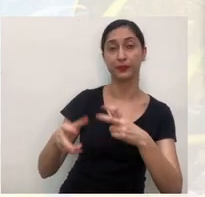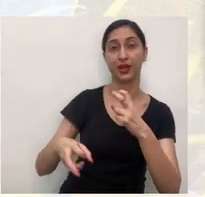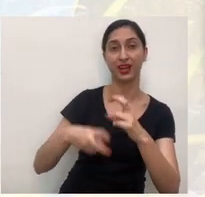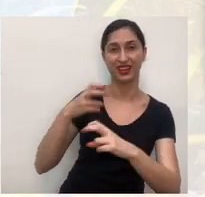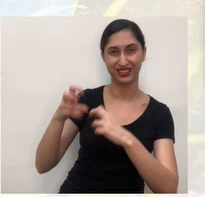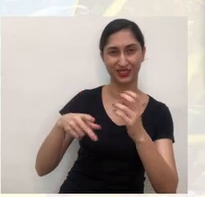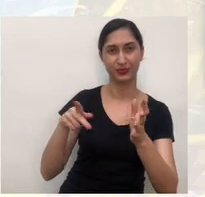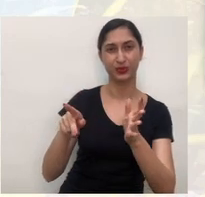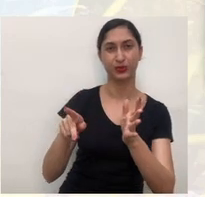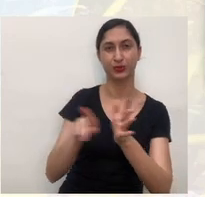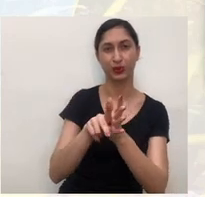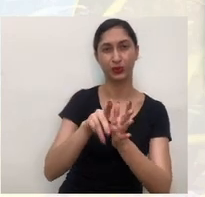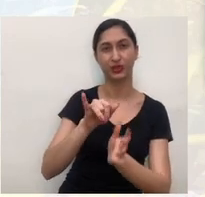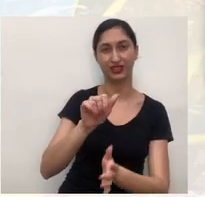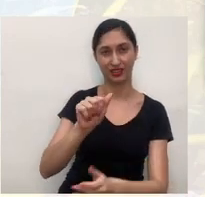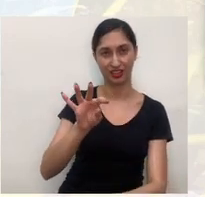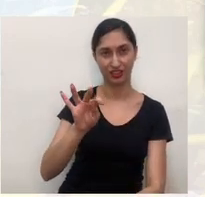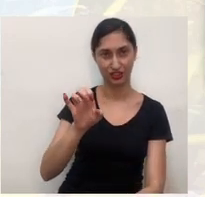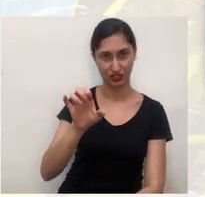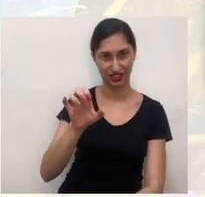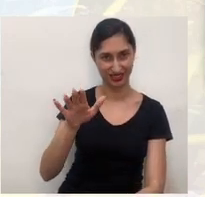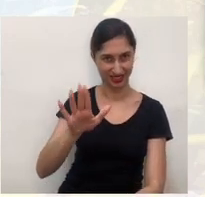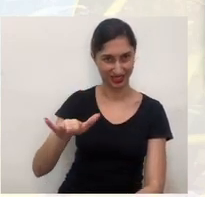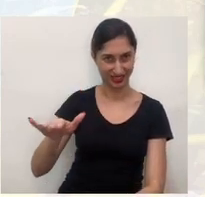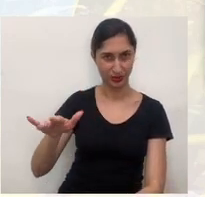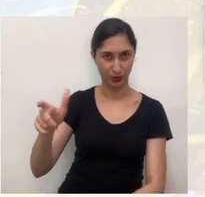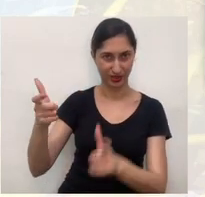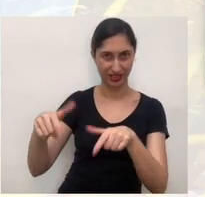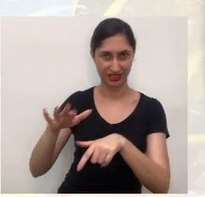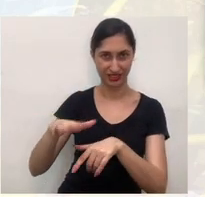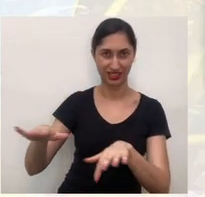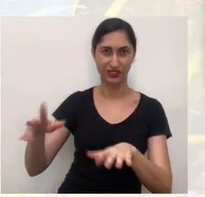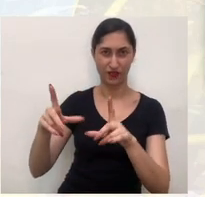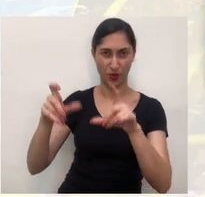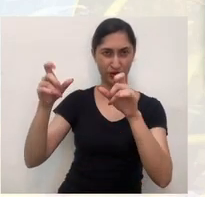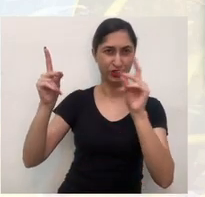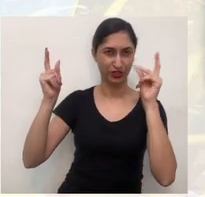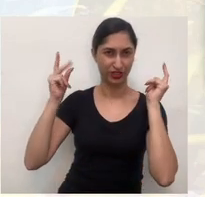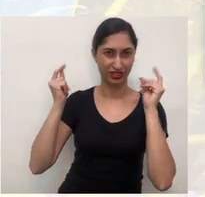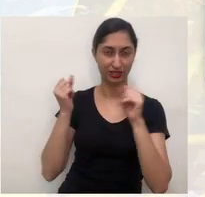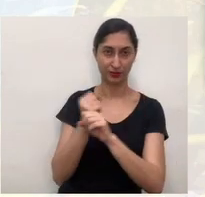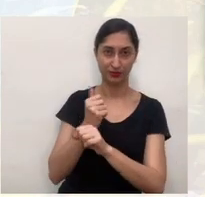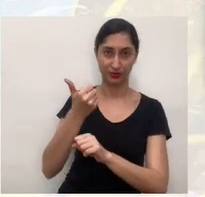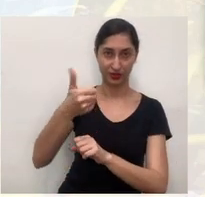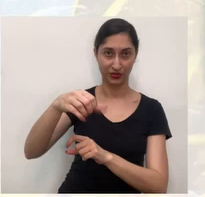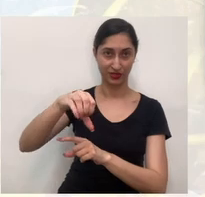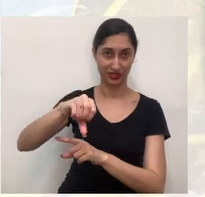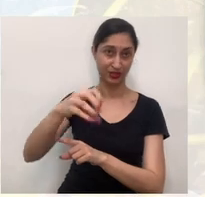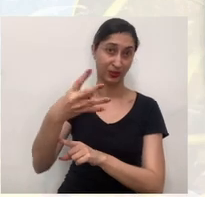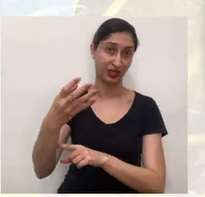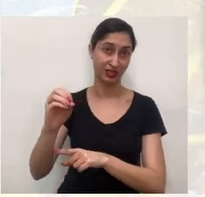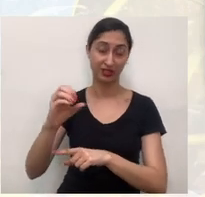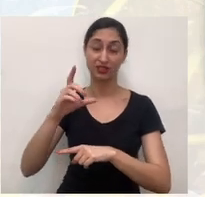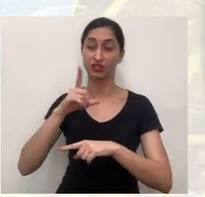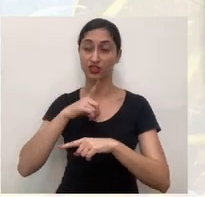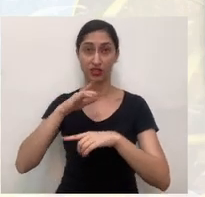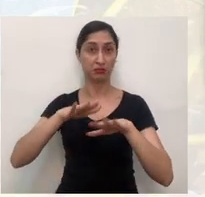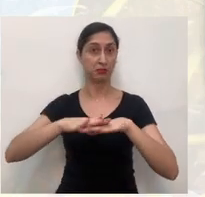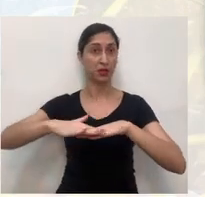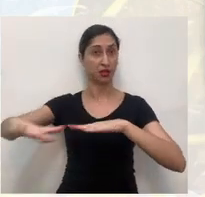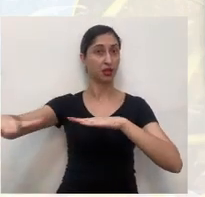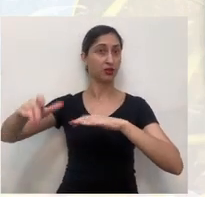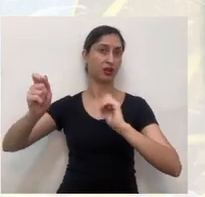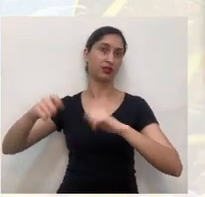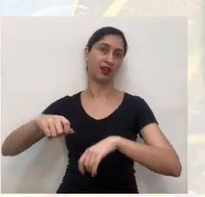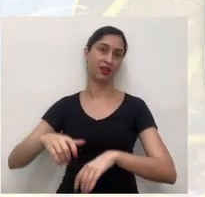do Yacht Club, pelo menos nas fotos antigas da década de 40, era um plano. Então, aquilo ali